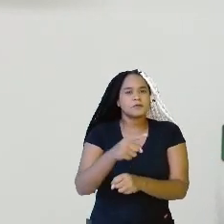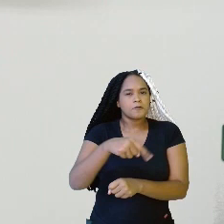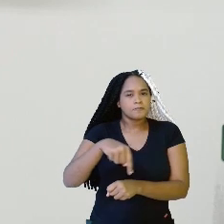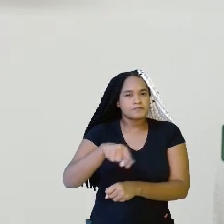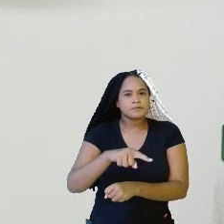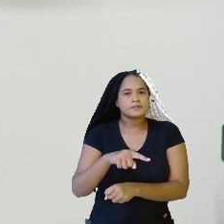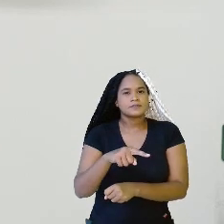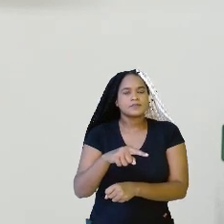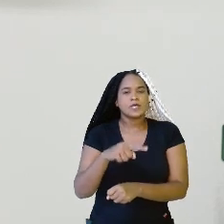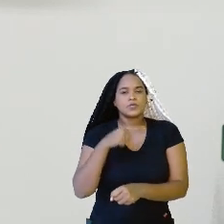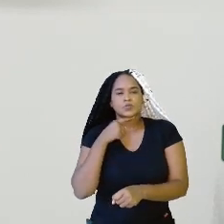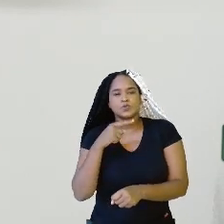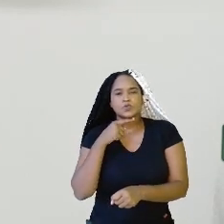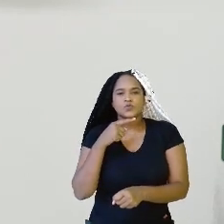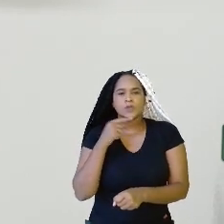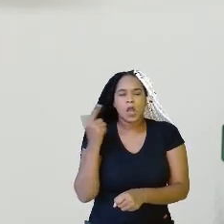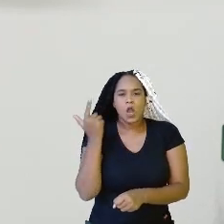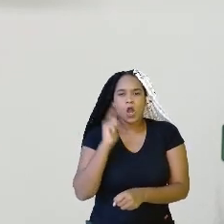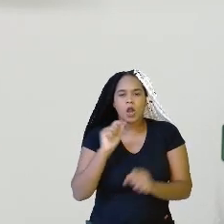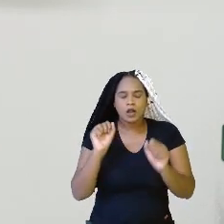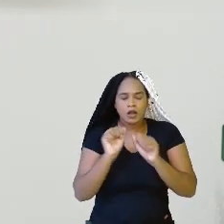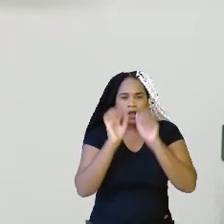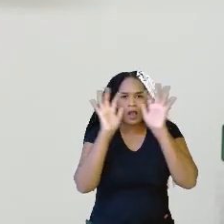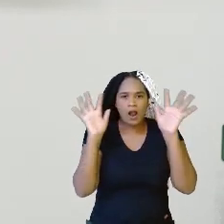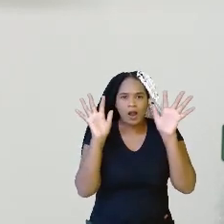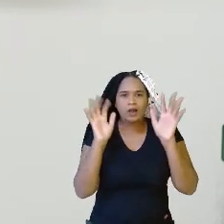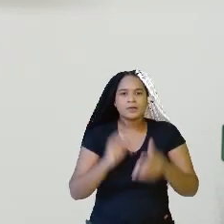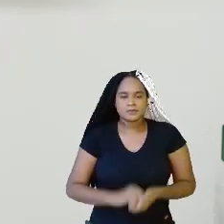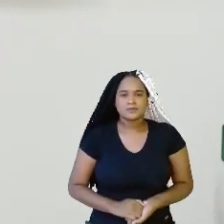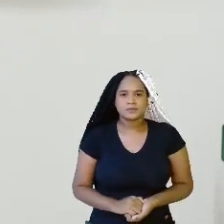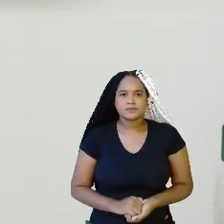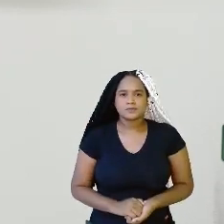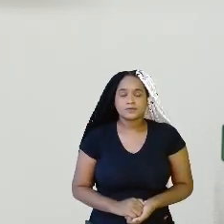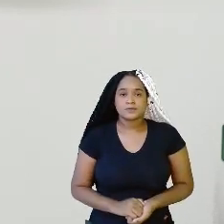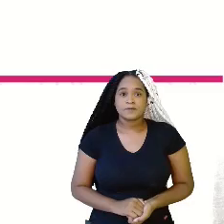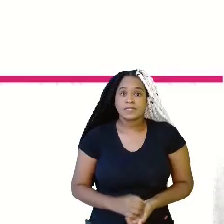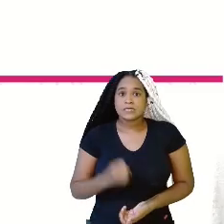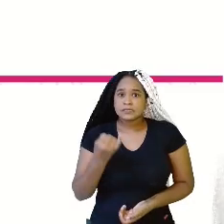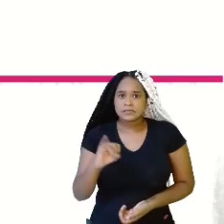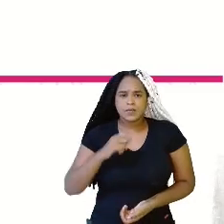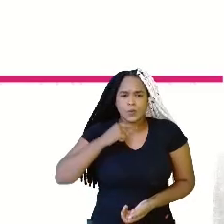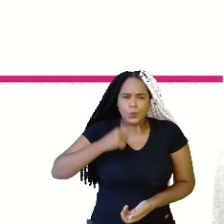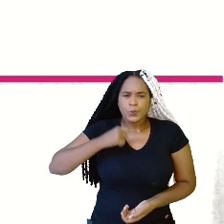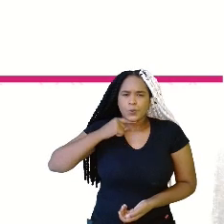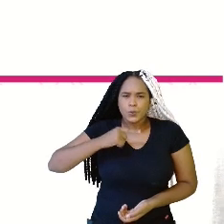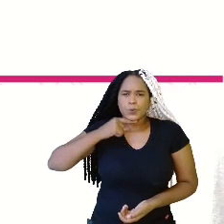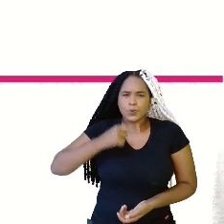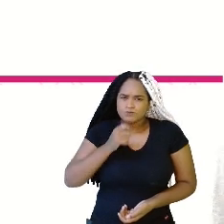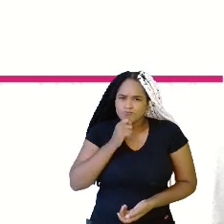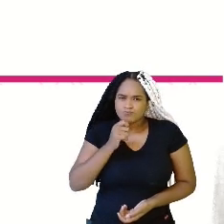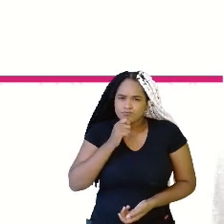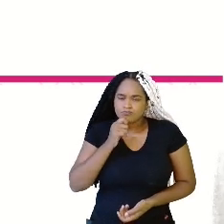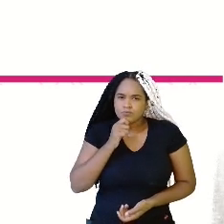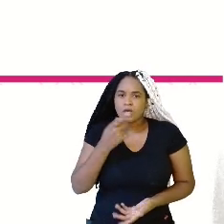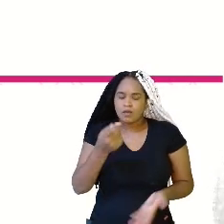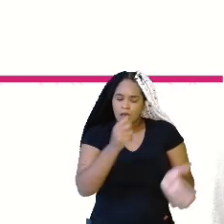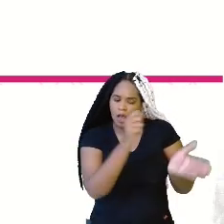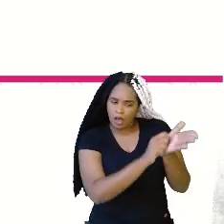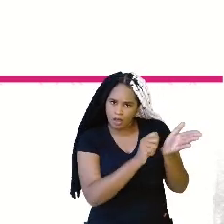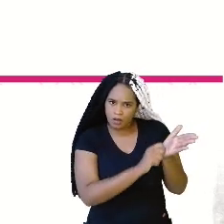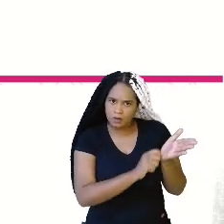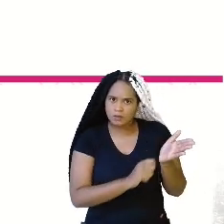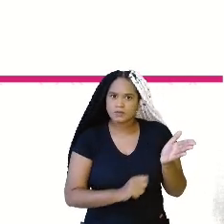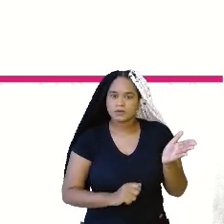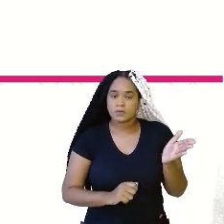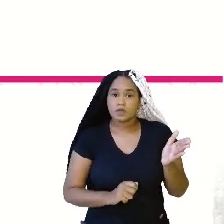vai tirar até alguma dúvida que tenha surgido, tá certo? Se mesmo assim a dúvida persistir, você anota direitinho,